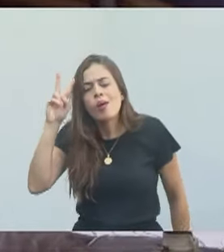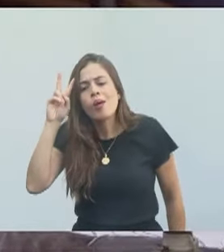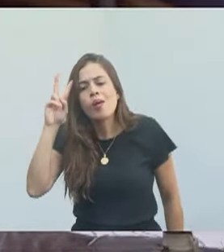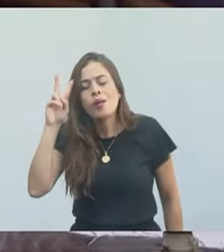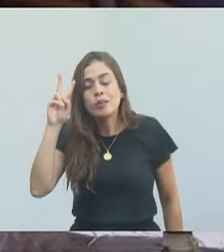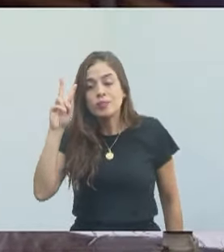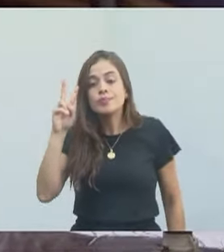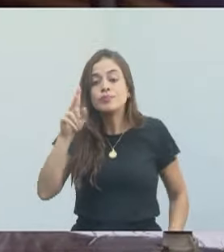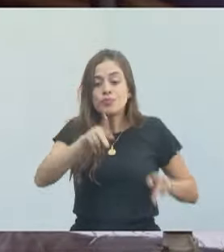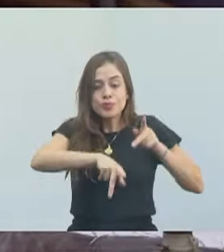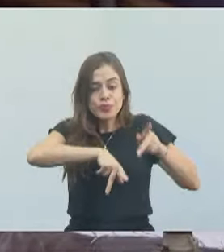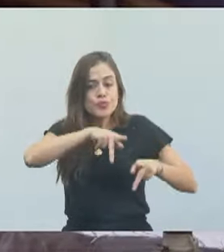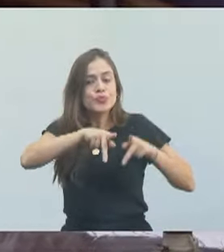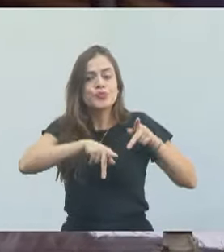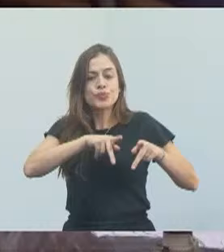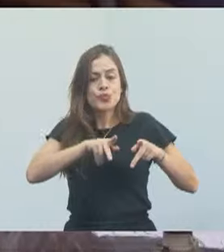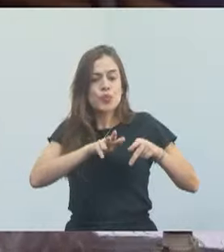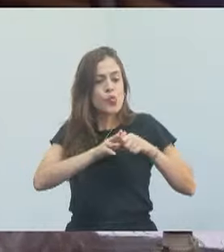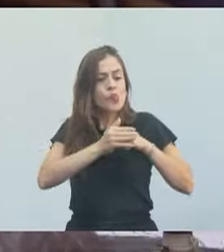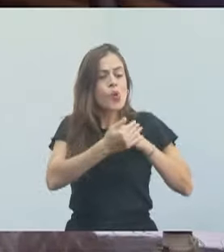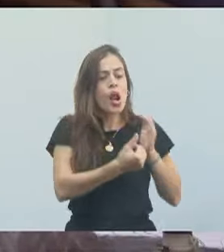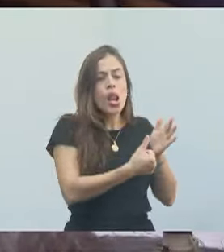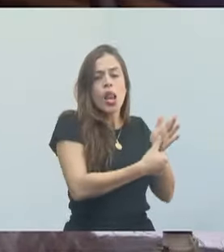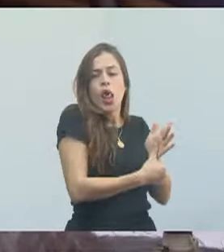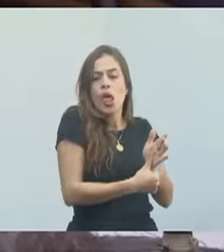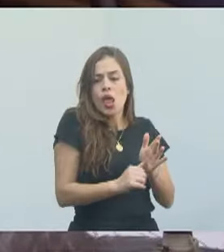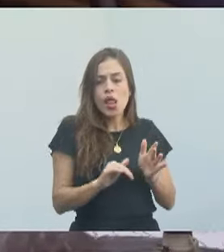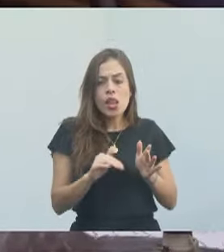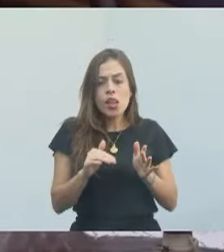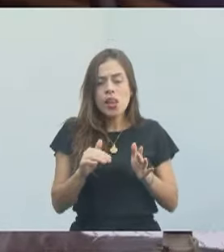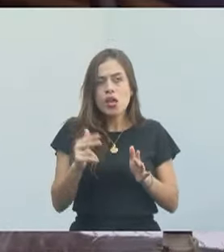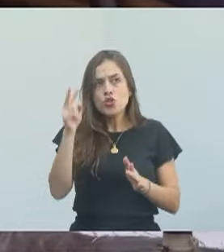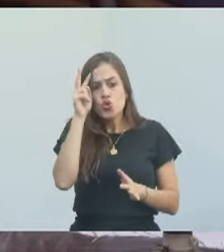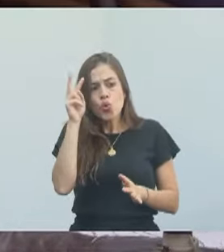um povo que não preserva sua identidade, não preserva sua